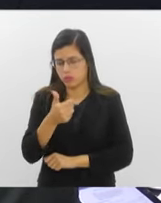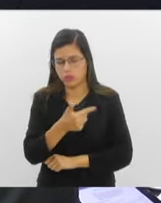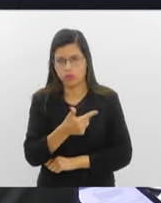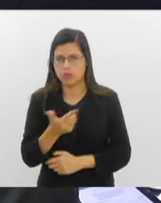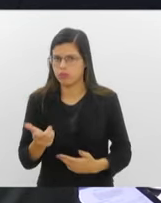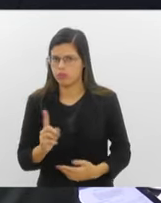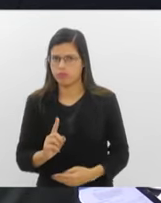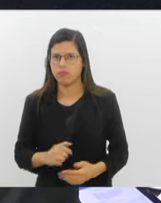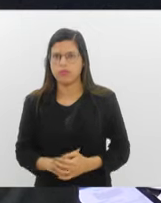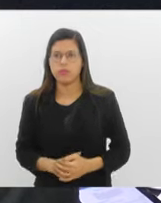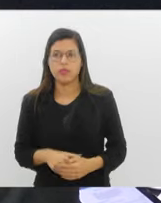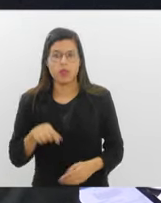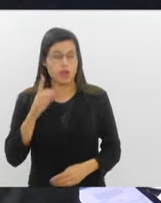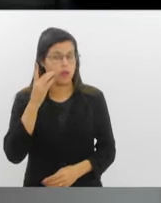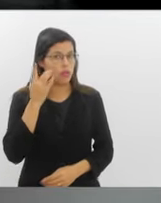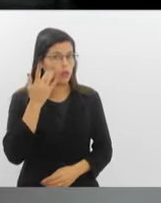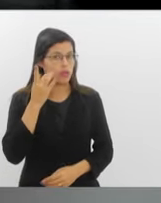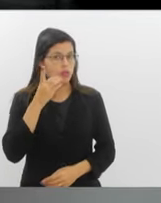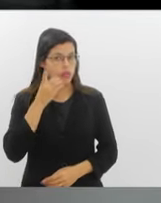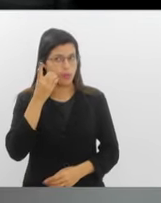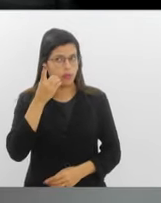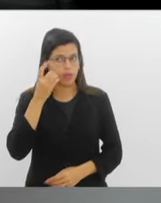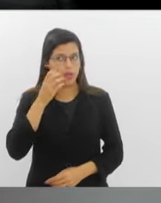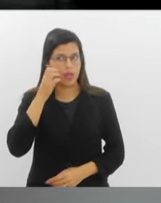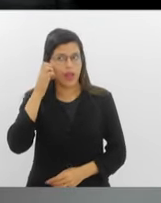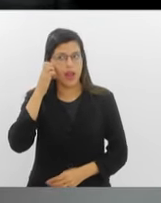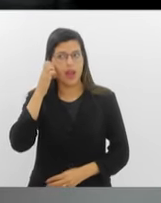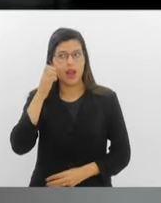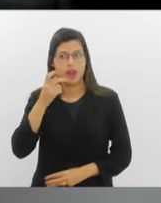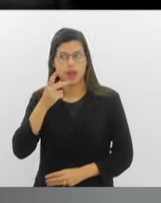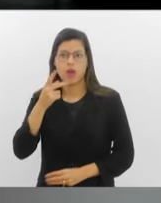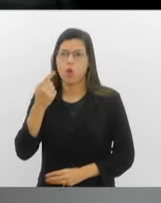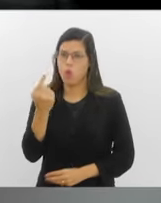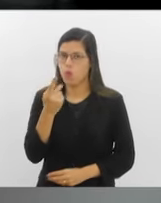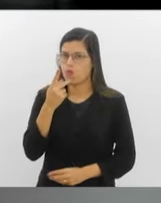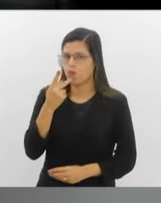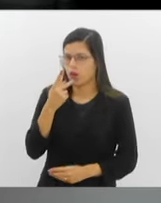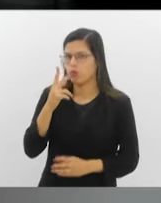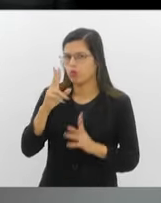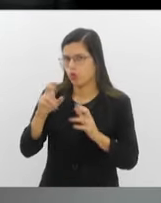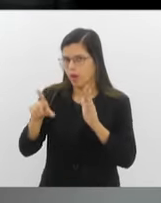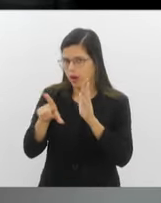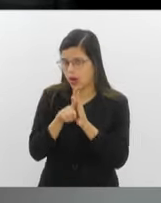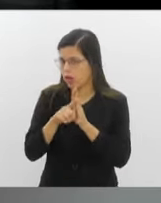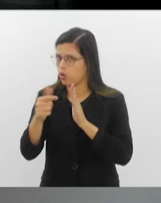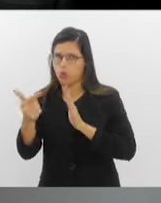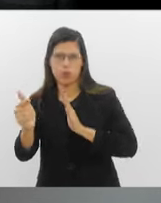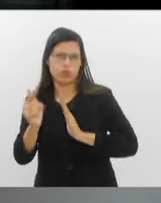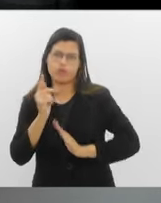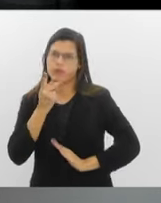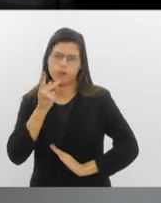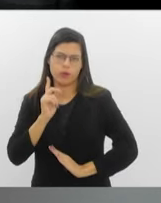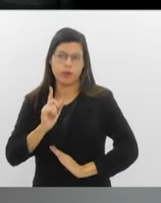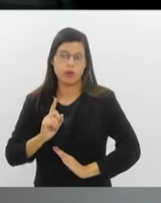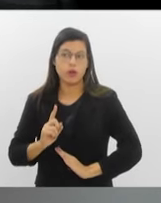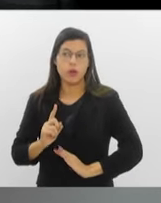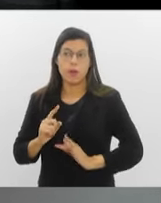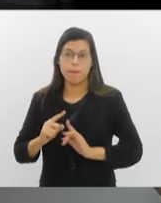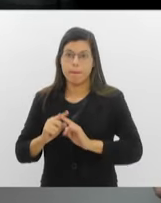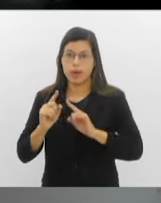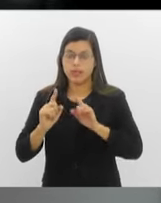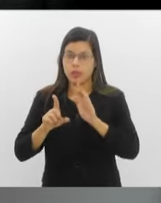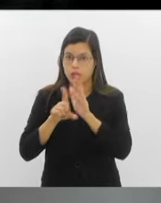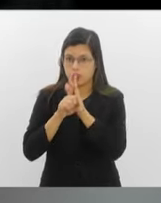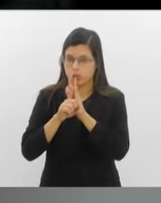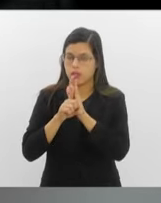dois aspectos. Né? E um deles ela citou a legislação, no outro não. Mas a Constituição brasileira é clara, né, no seu